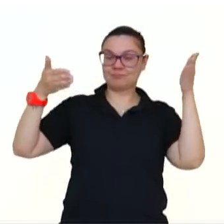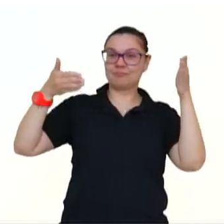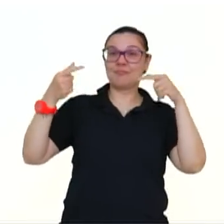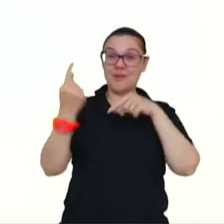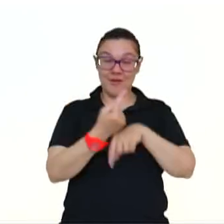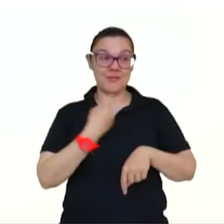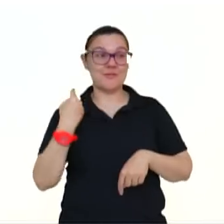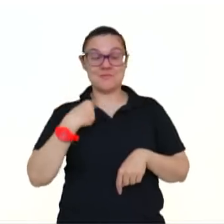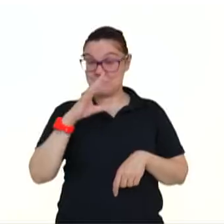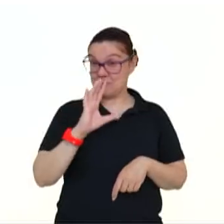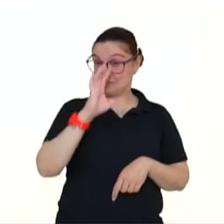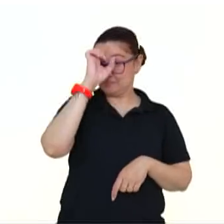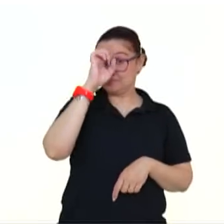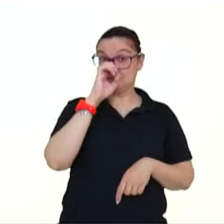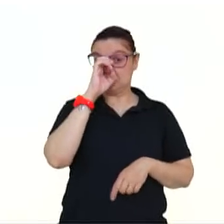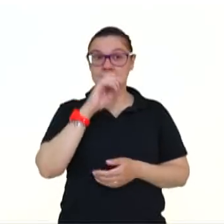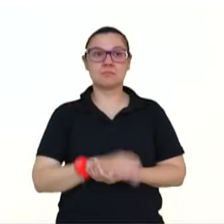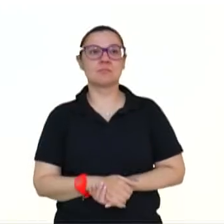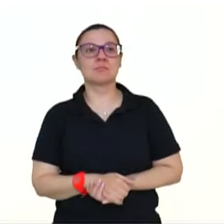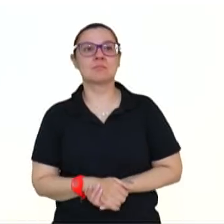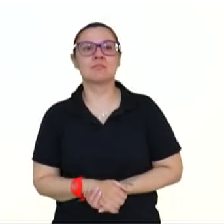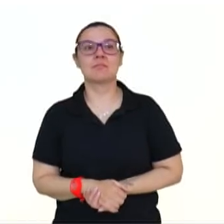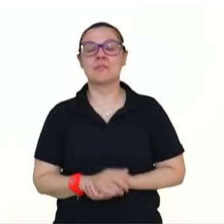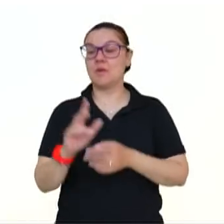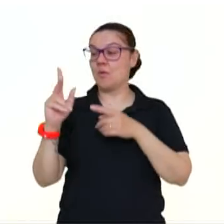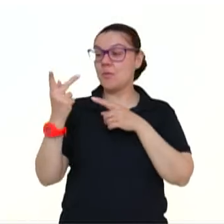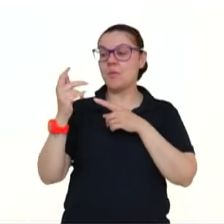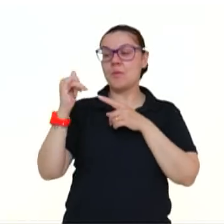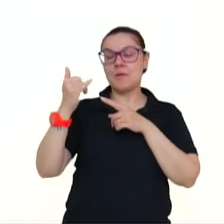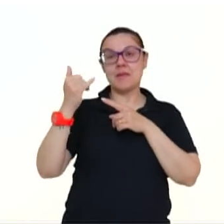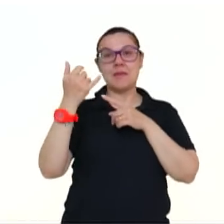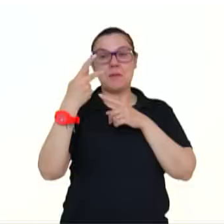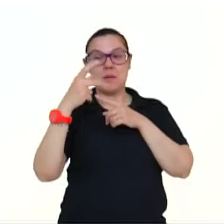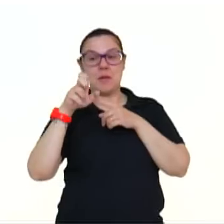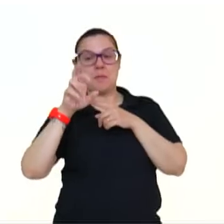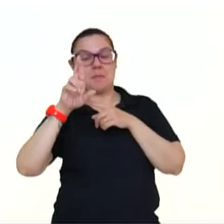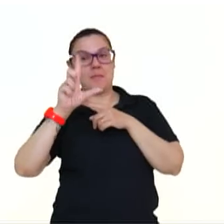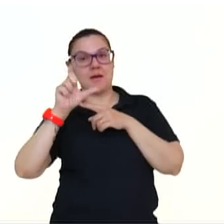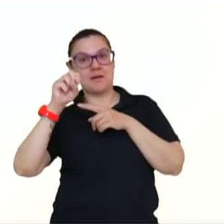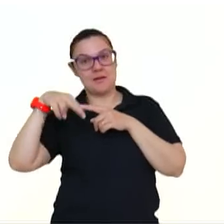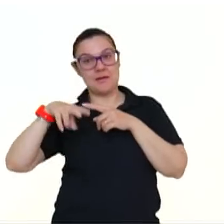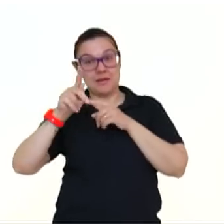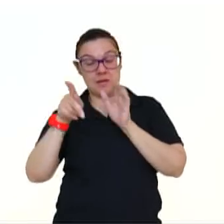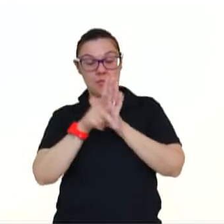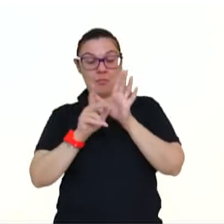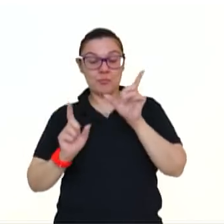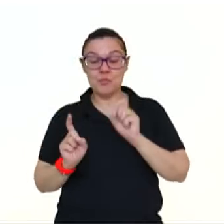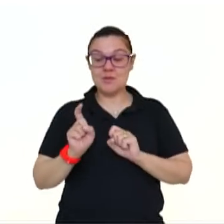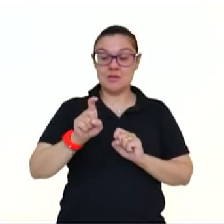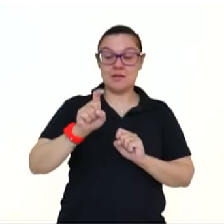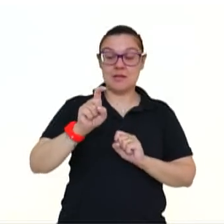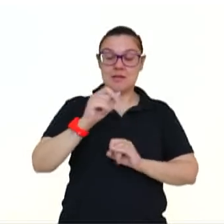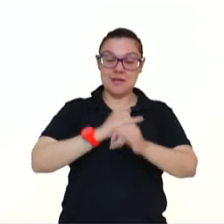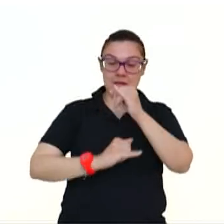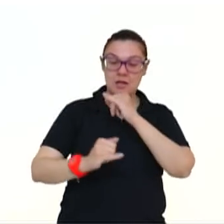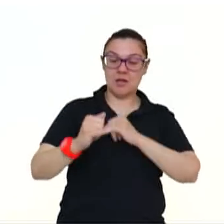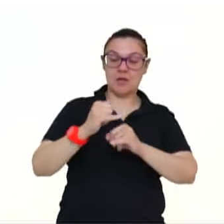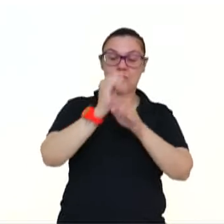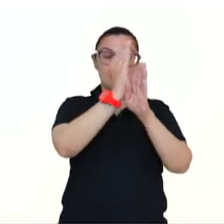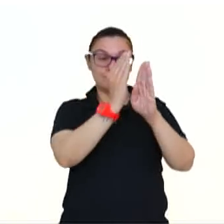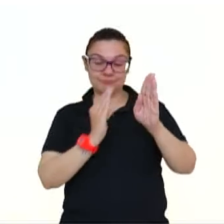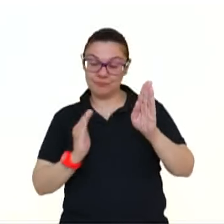nosso conhecimento. O hiperlink é um link na rede que direciona o usuário para